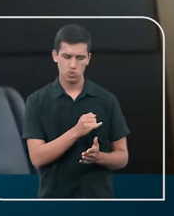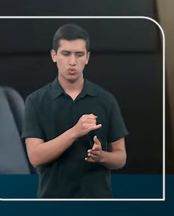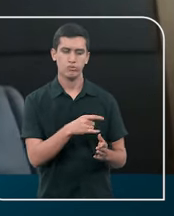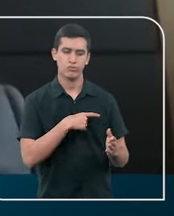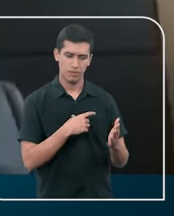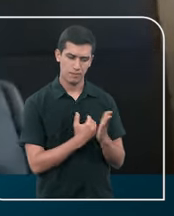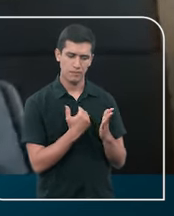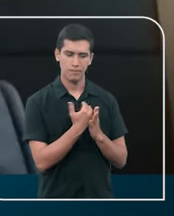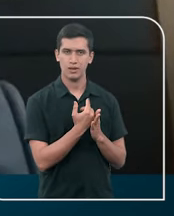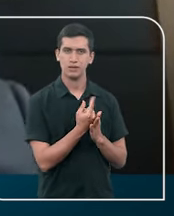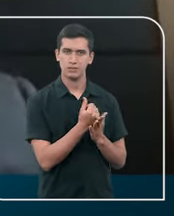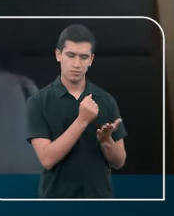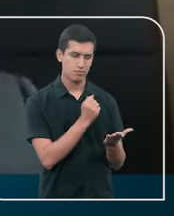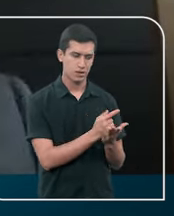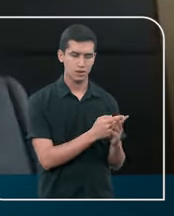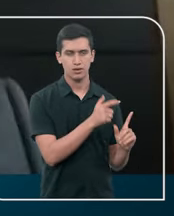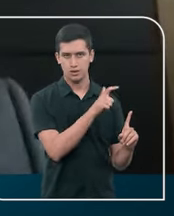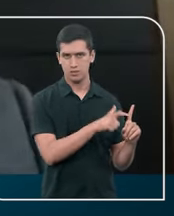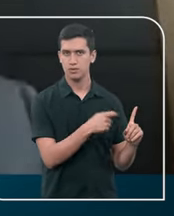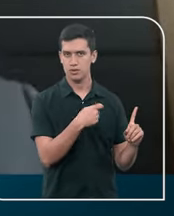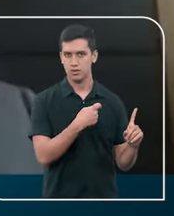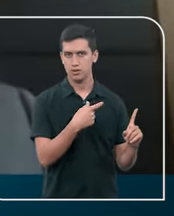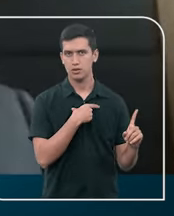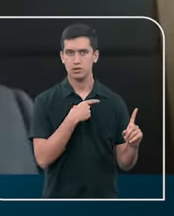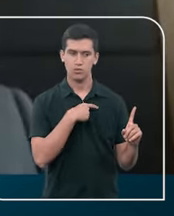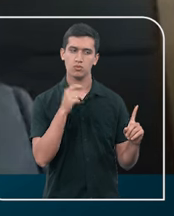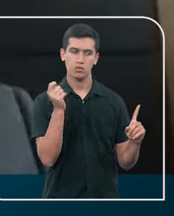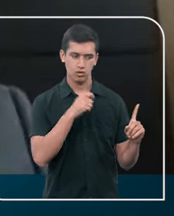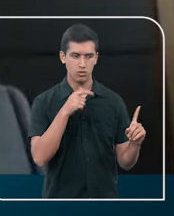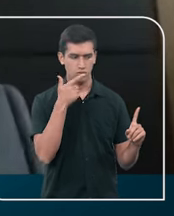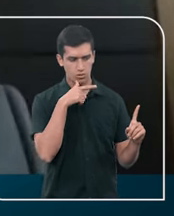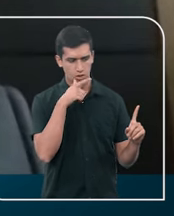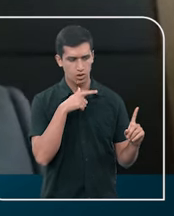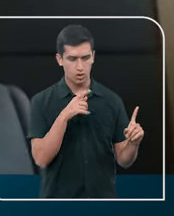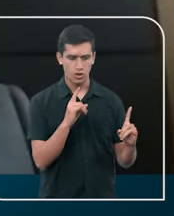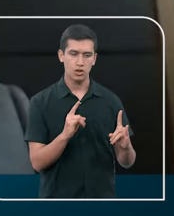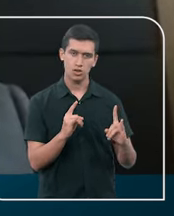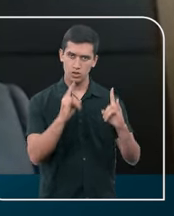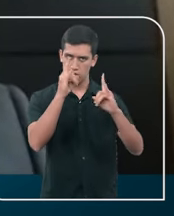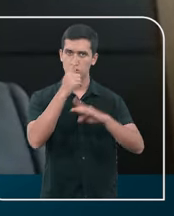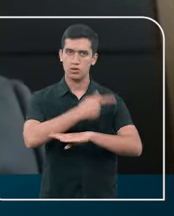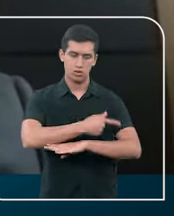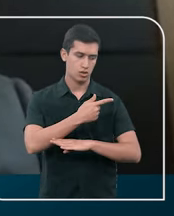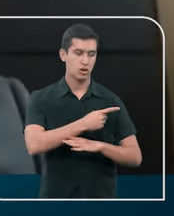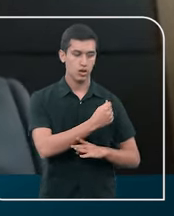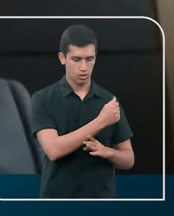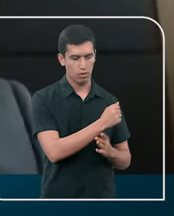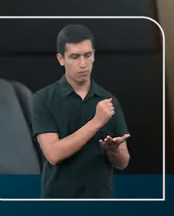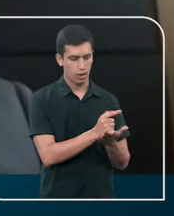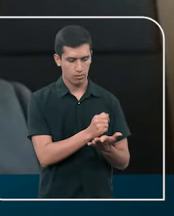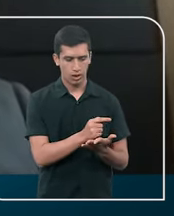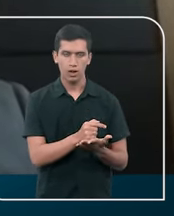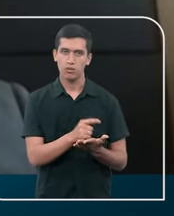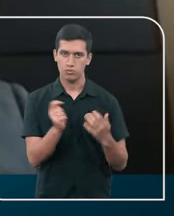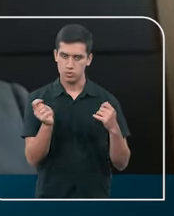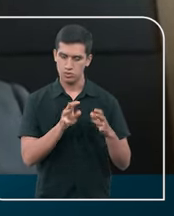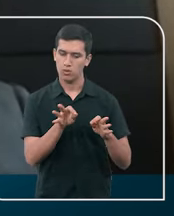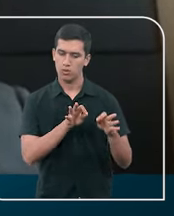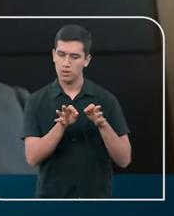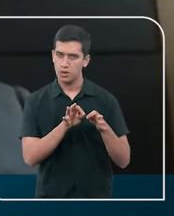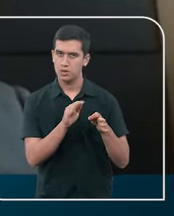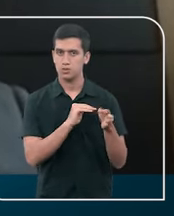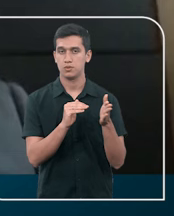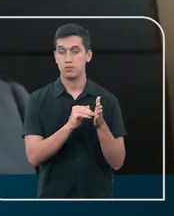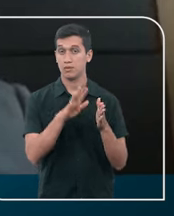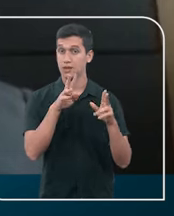um um uma boa fonte de arrecadação pro condomínio se bem gerenciada eh com relação a inad impl em